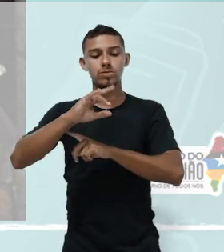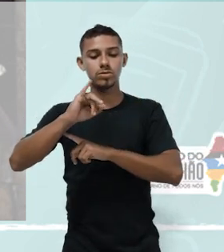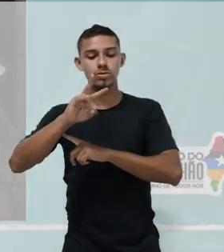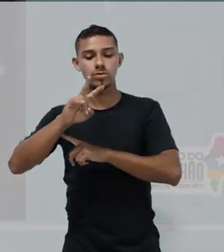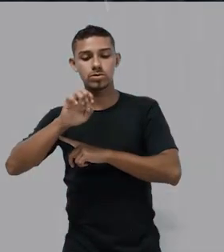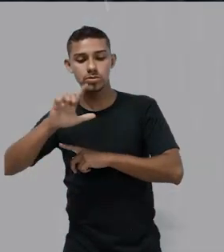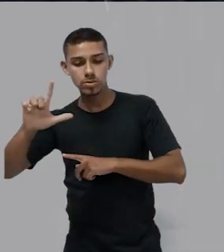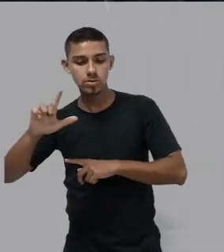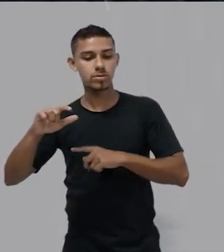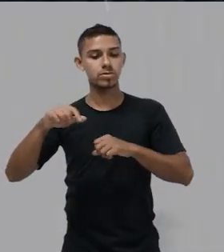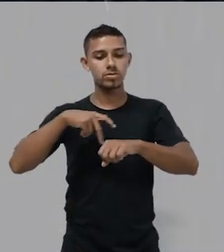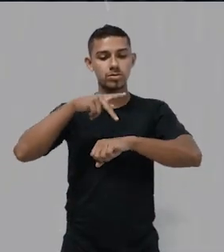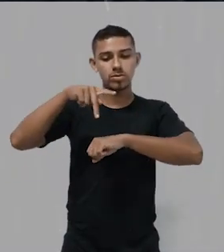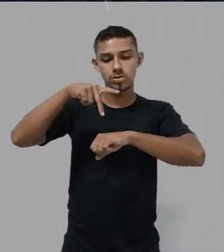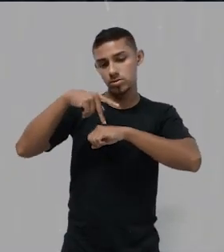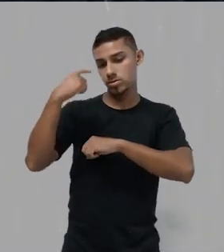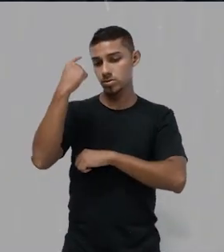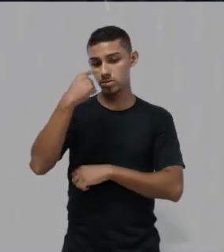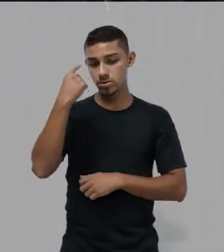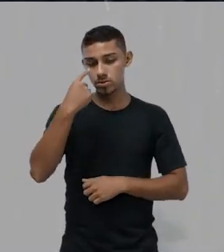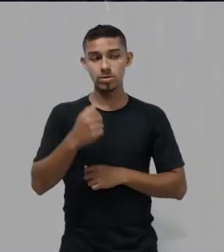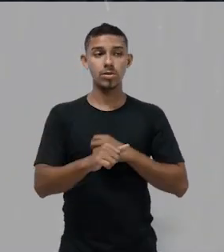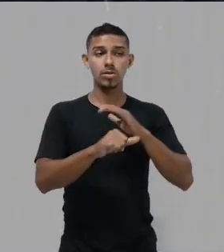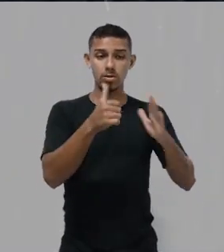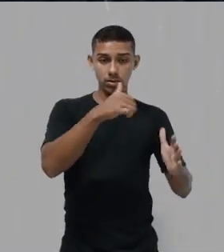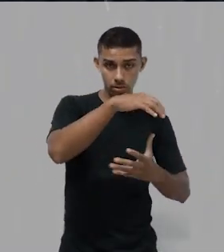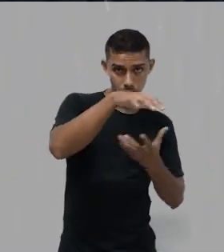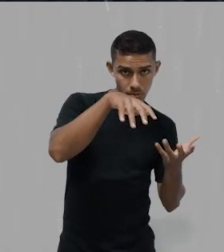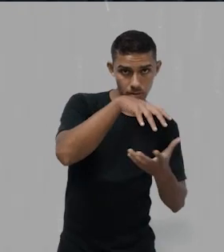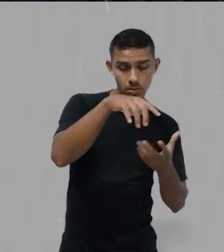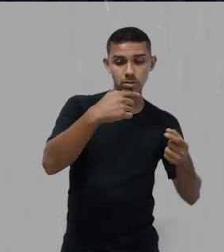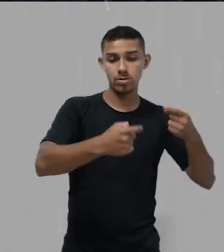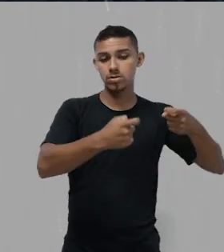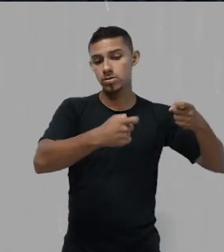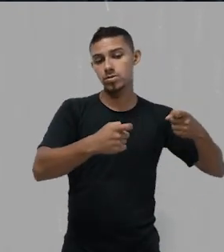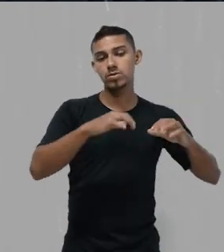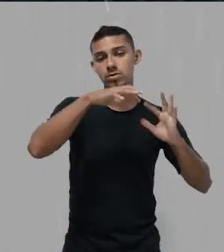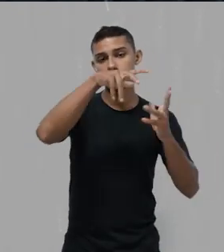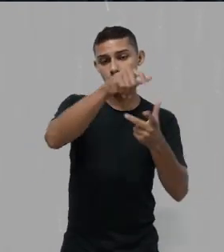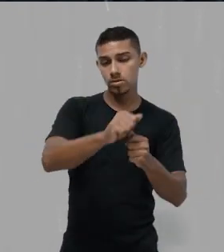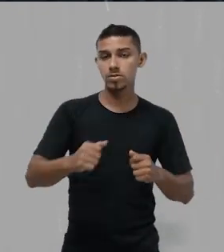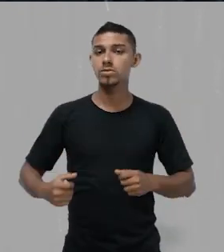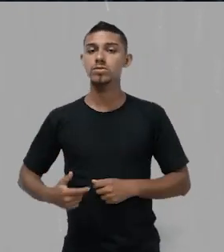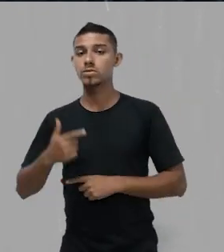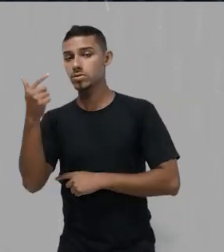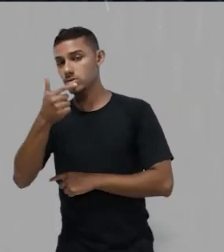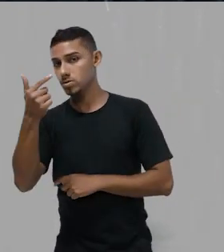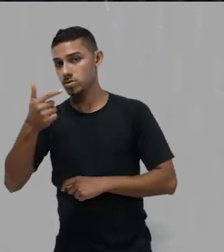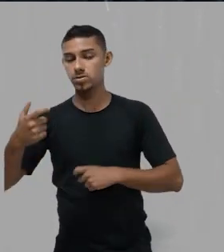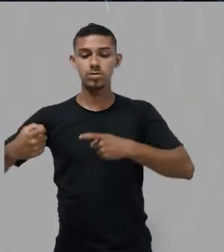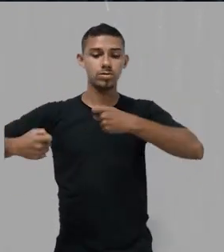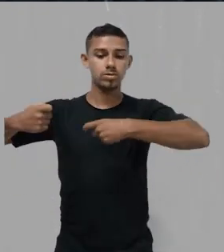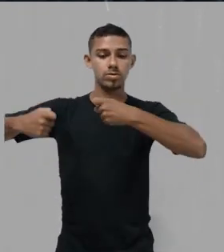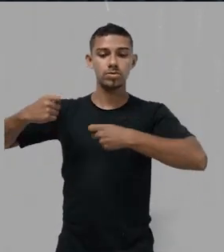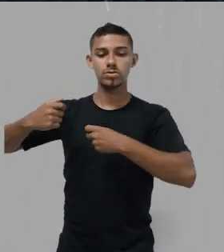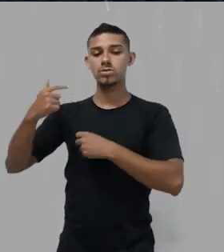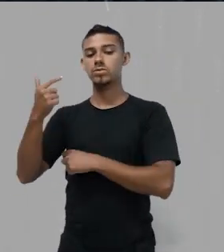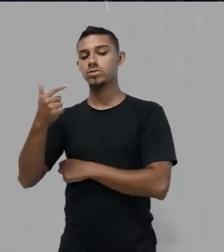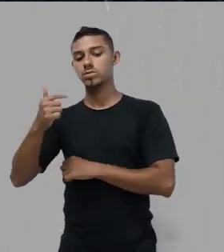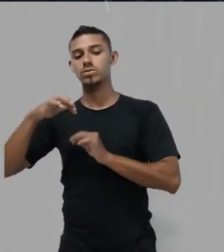olha que quando ele passou pela Primeira Guerra Mundial, ele passou pela Segunda Guerra Mundial, se desloca para os Estados Unidos em fuga,